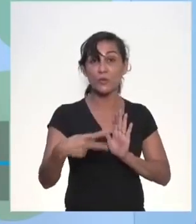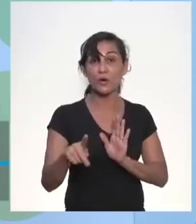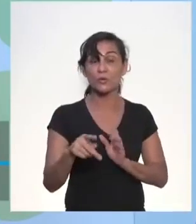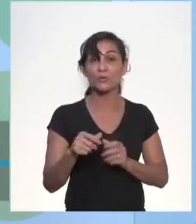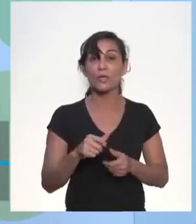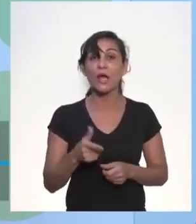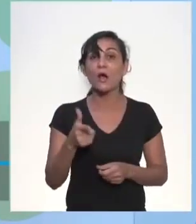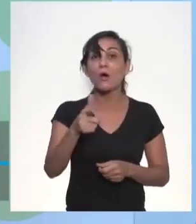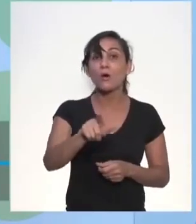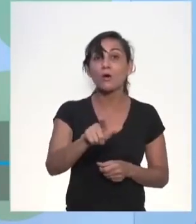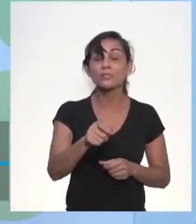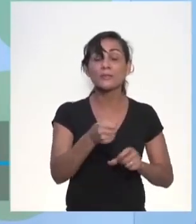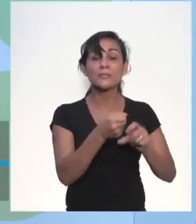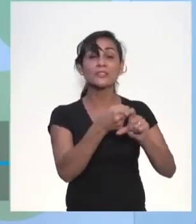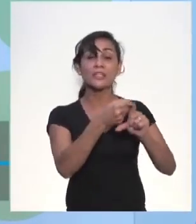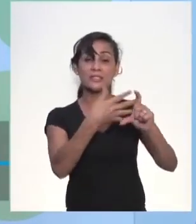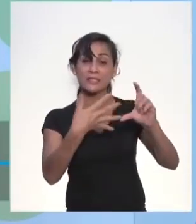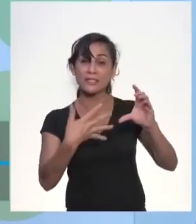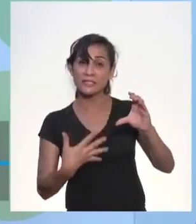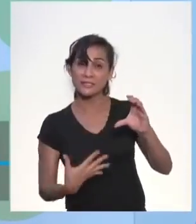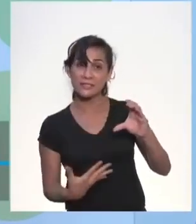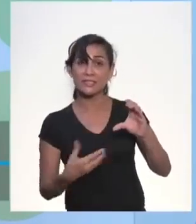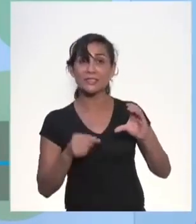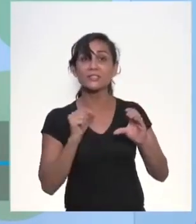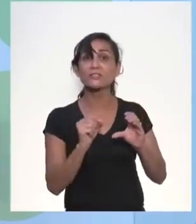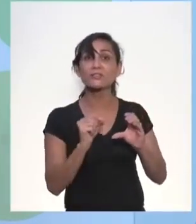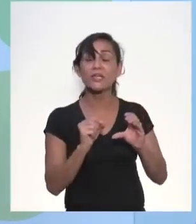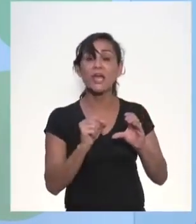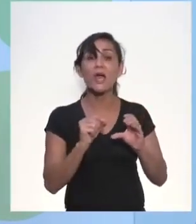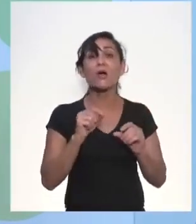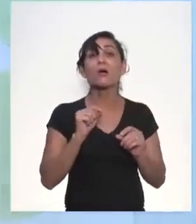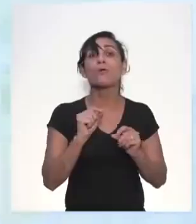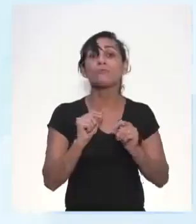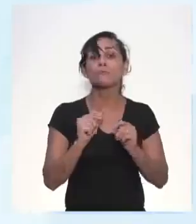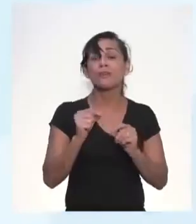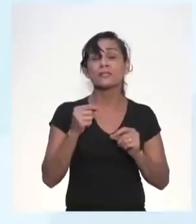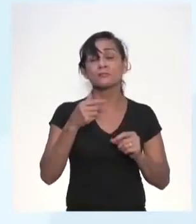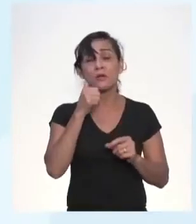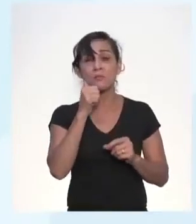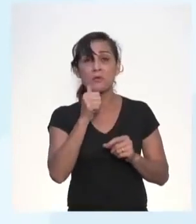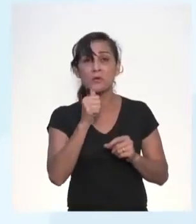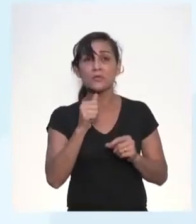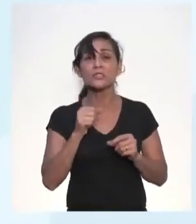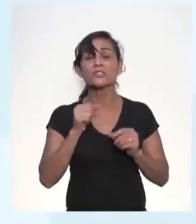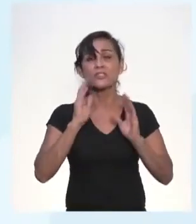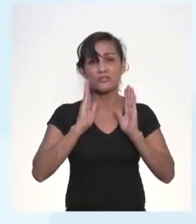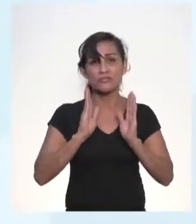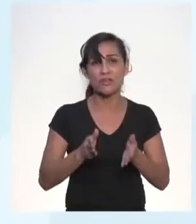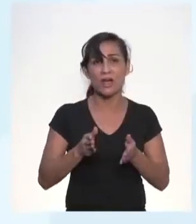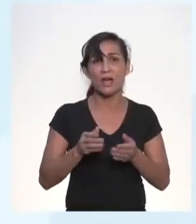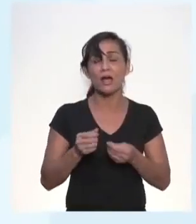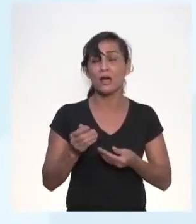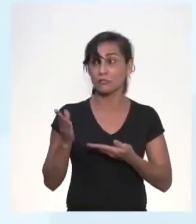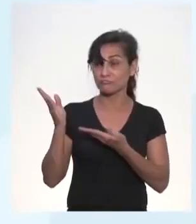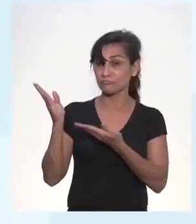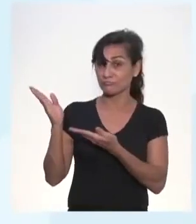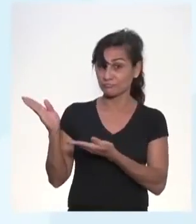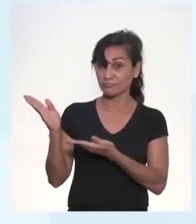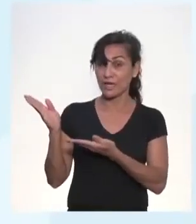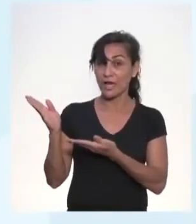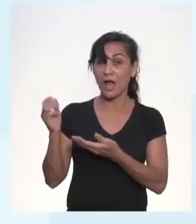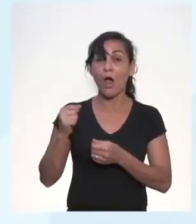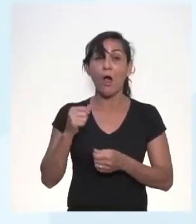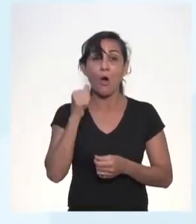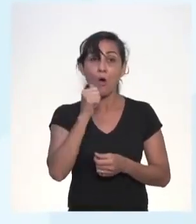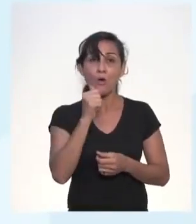próxima. A partir das características descritas, o autor procura descrever critérios da moça, cria hipótese, a gente já criou. Agora vamos lá, no trecho, ó